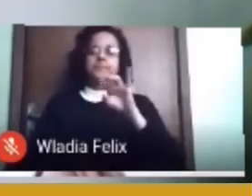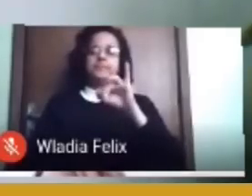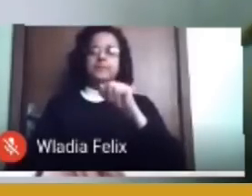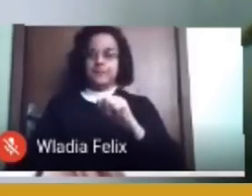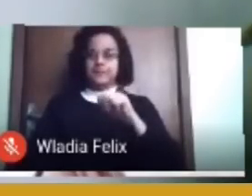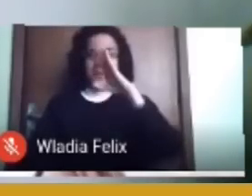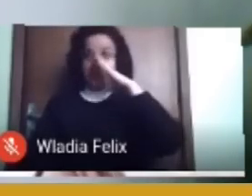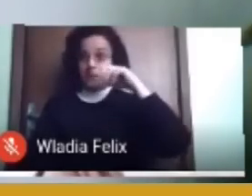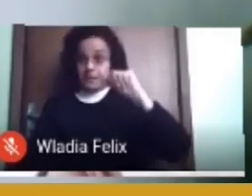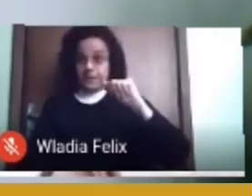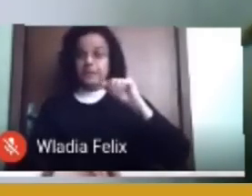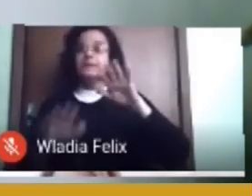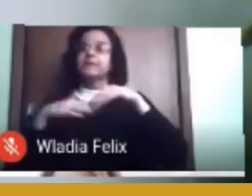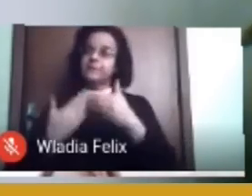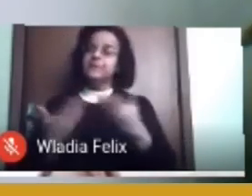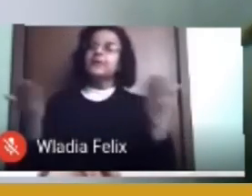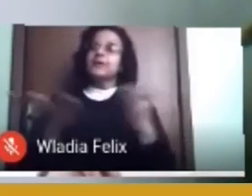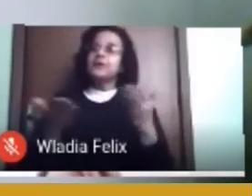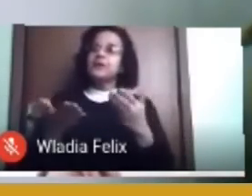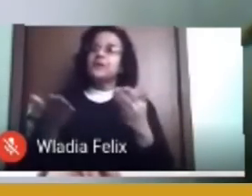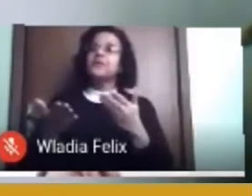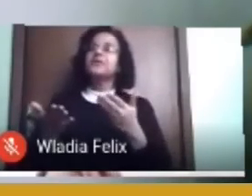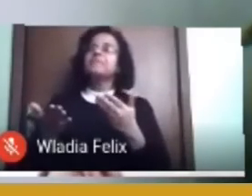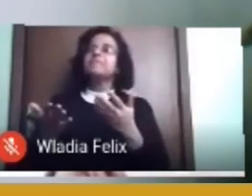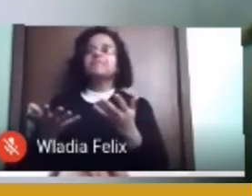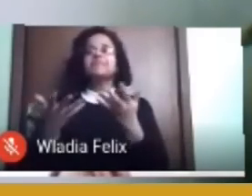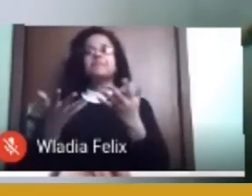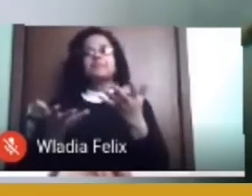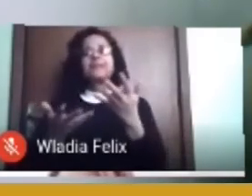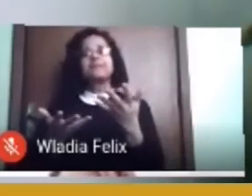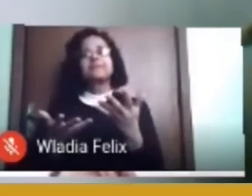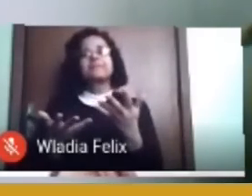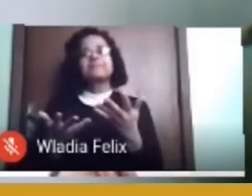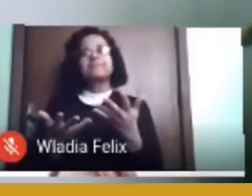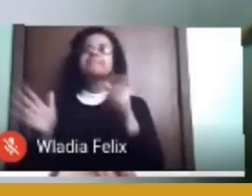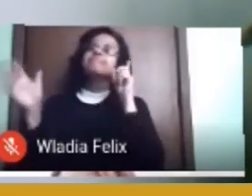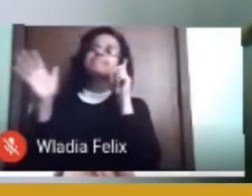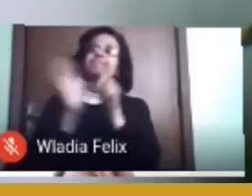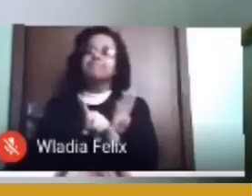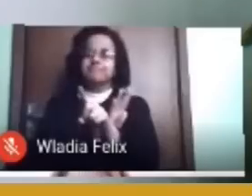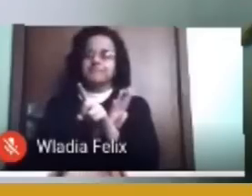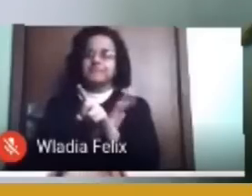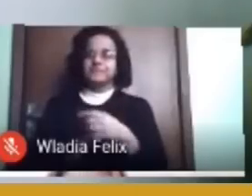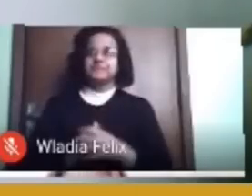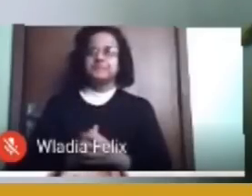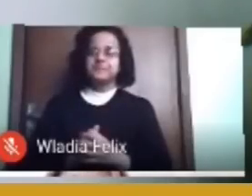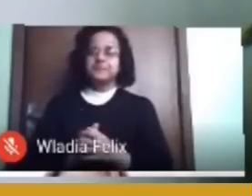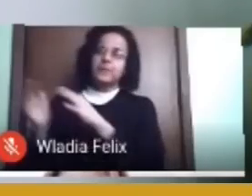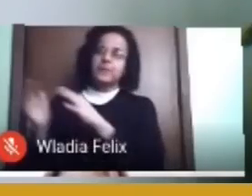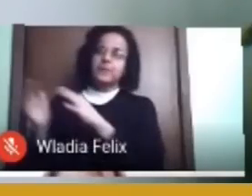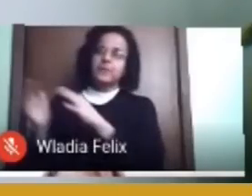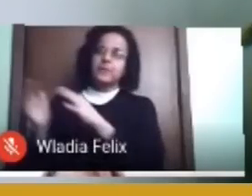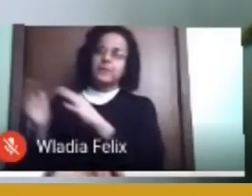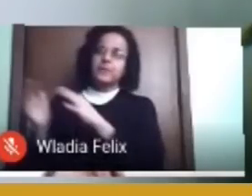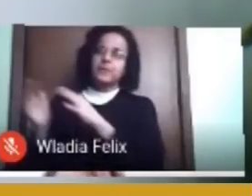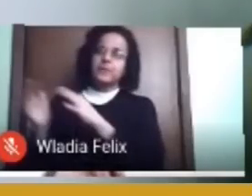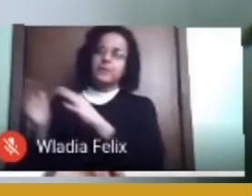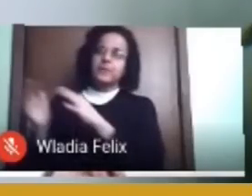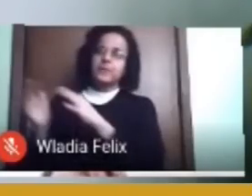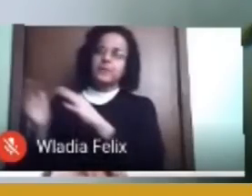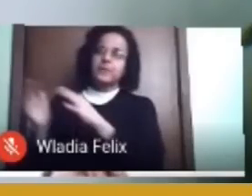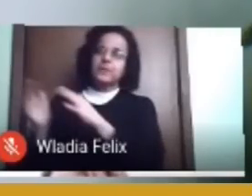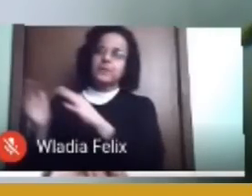esse questionamento, né? Durante o isolamento social imposto aí pela nossa pandemia, né, os registros de queixas de violência, direitos das